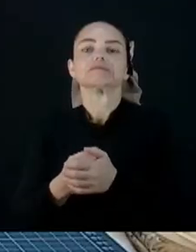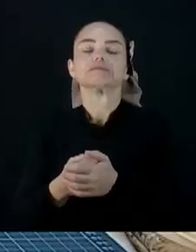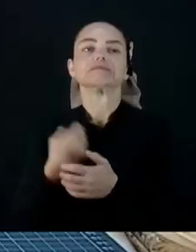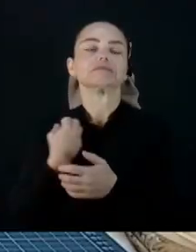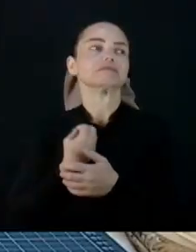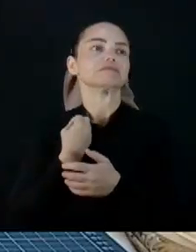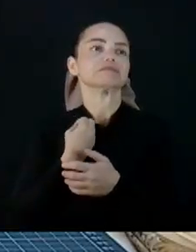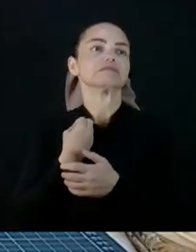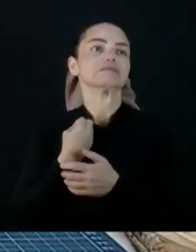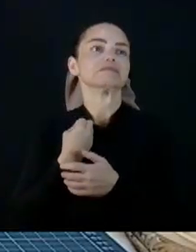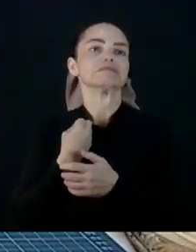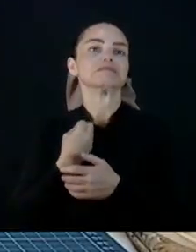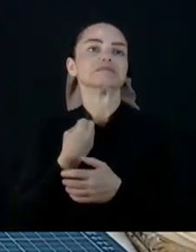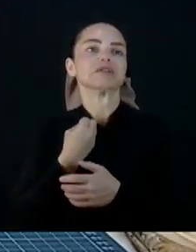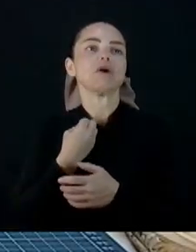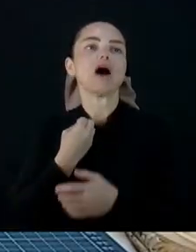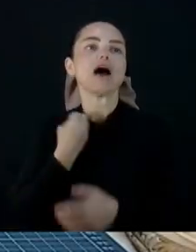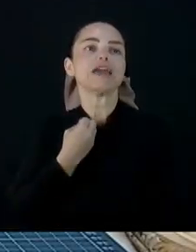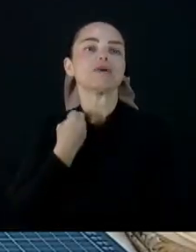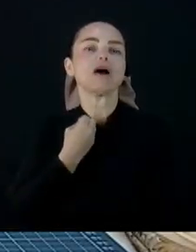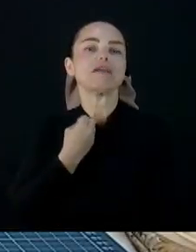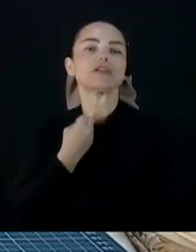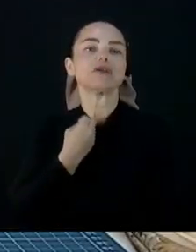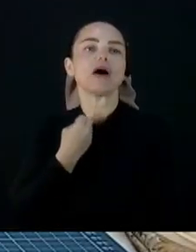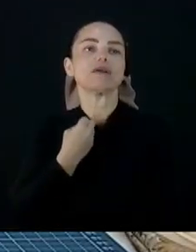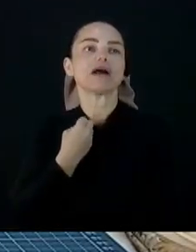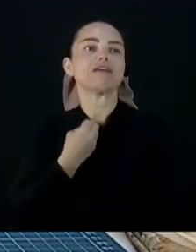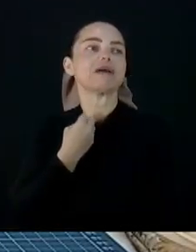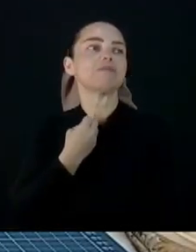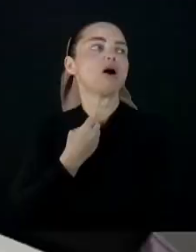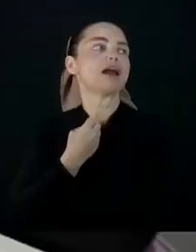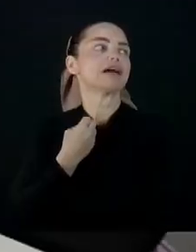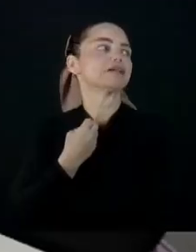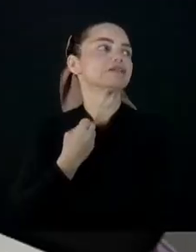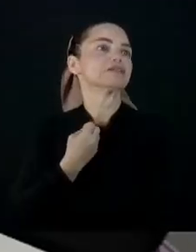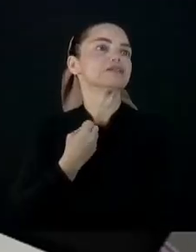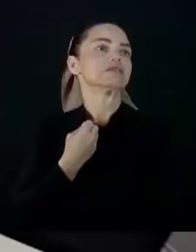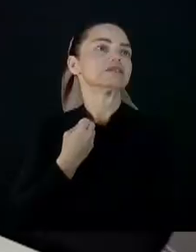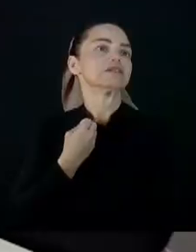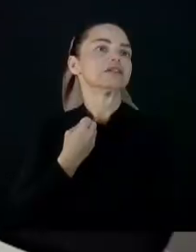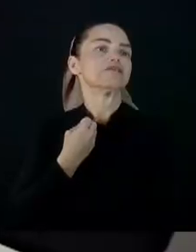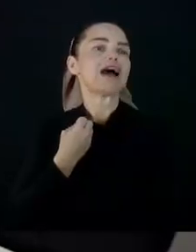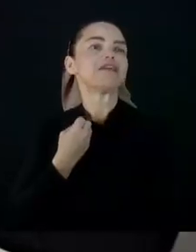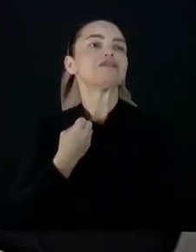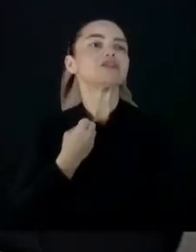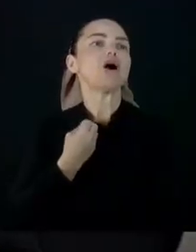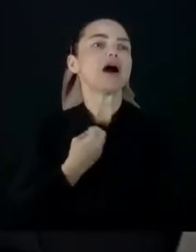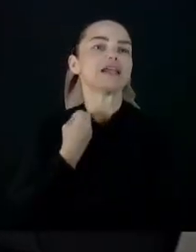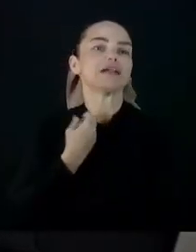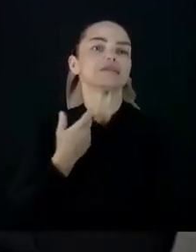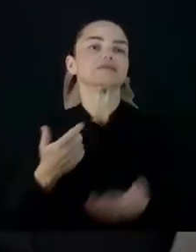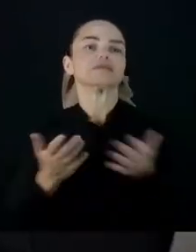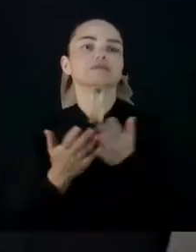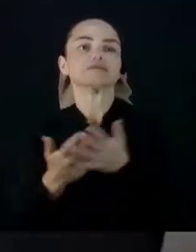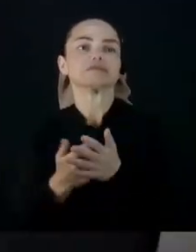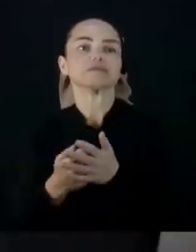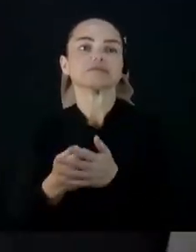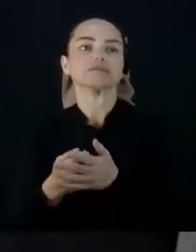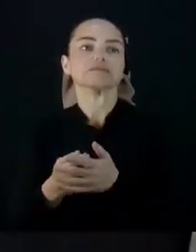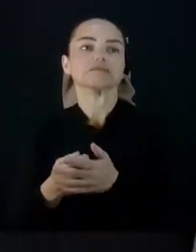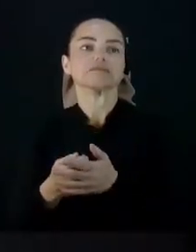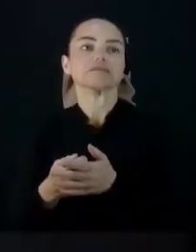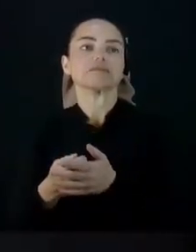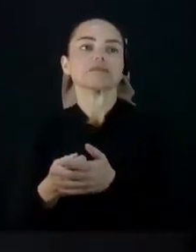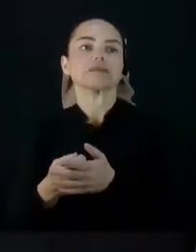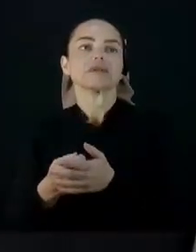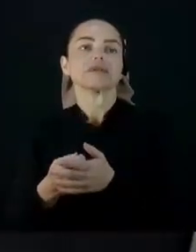sai aqui, ó. Sai aqui, ele fica mais estreitinho o braço aqui, né? Porque se ela tiver extensão, aí fica um pouquinho